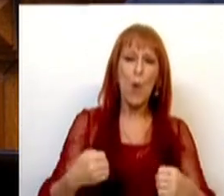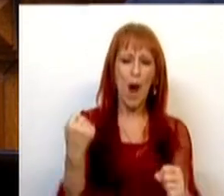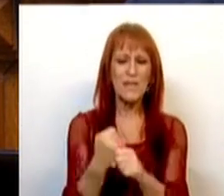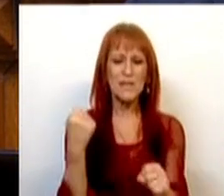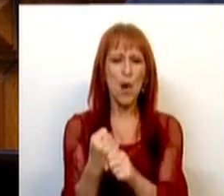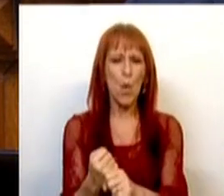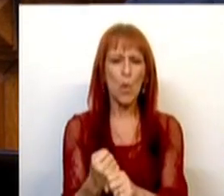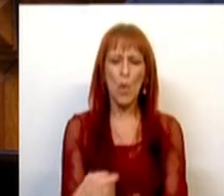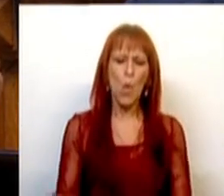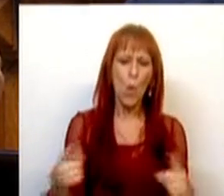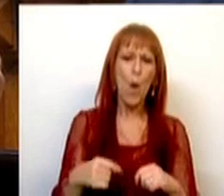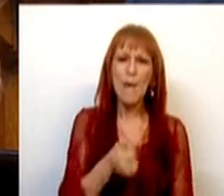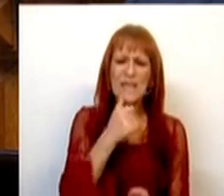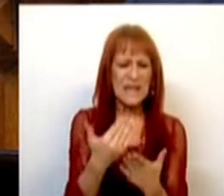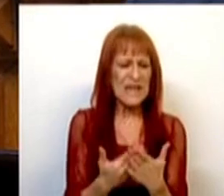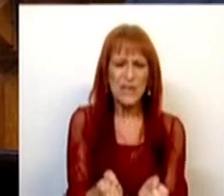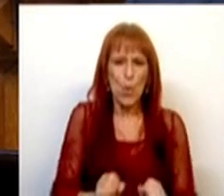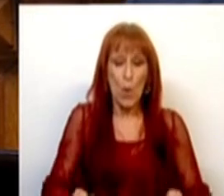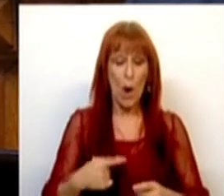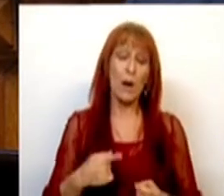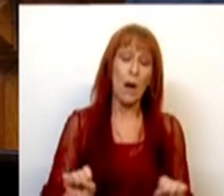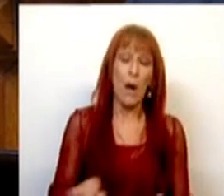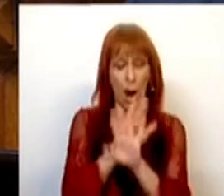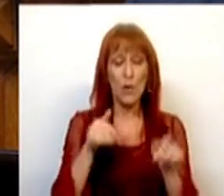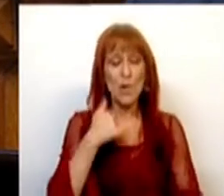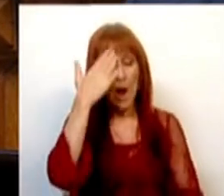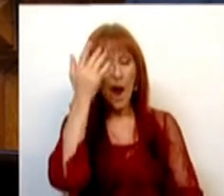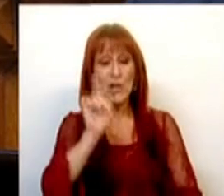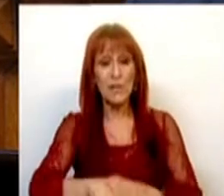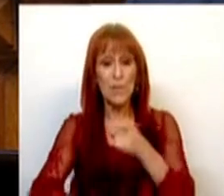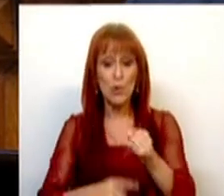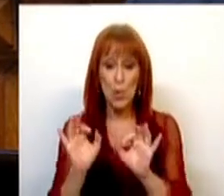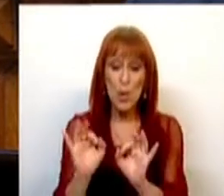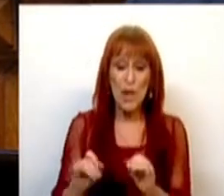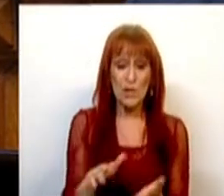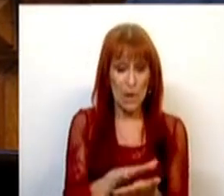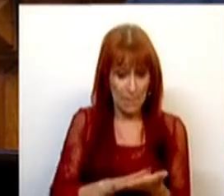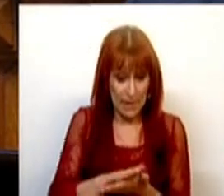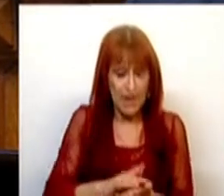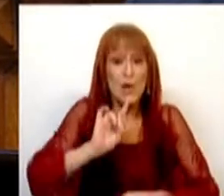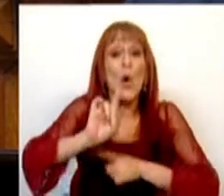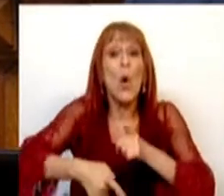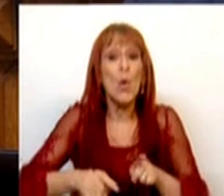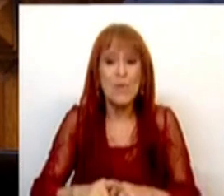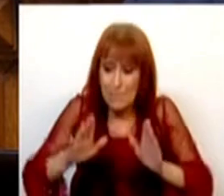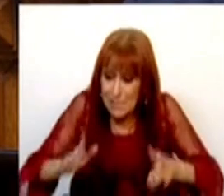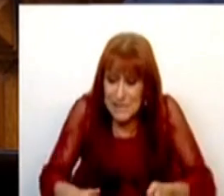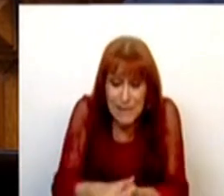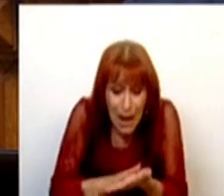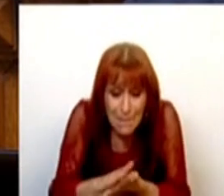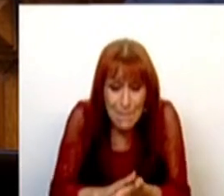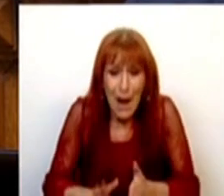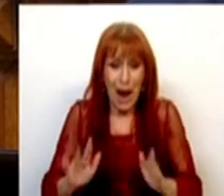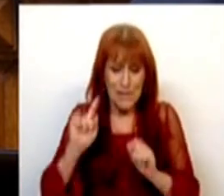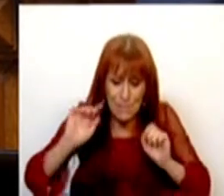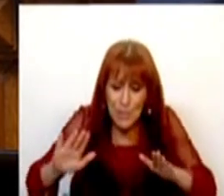ação e da ausência de medidas. É evidente que nós também consideramos que os cuidados primários têm que ser a base, têm que